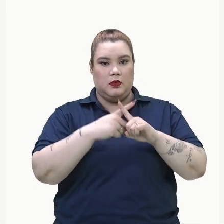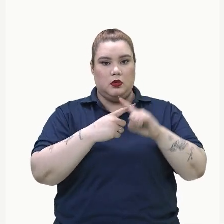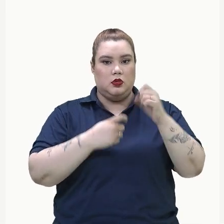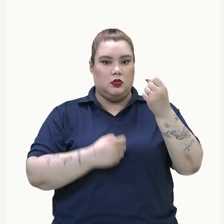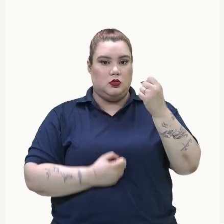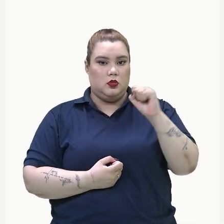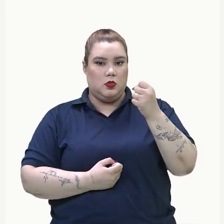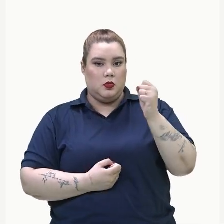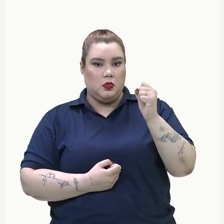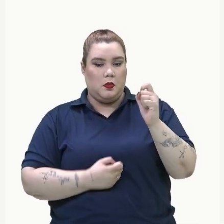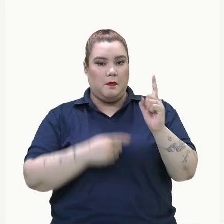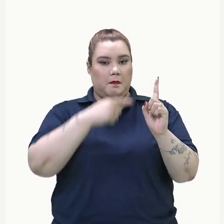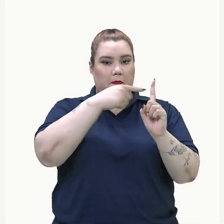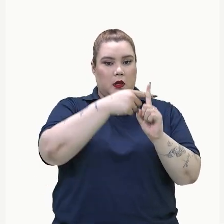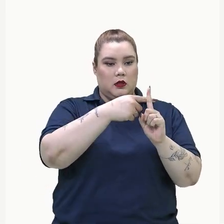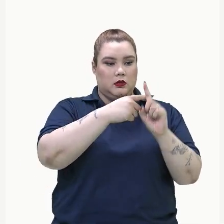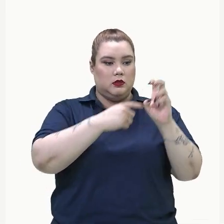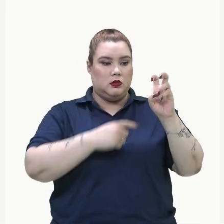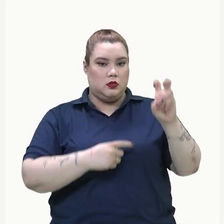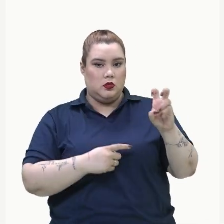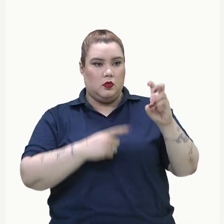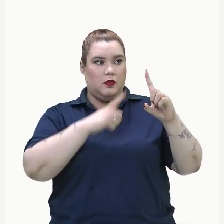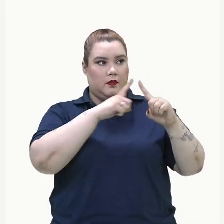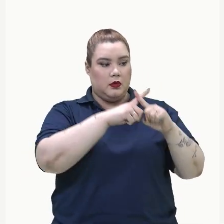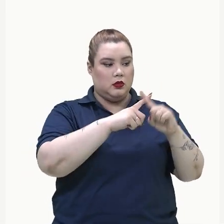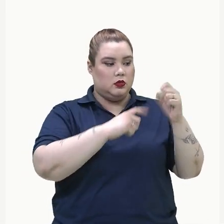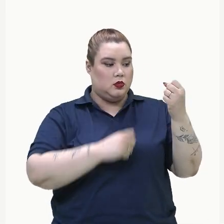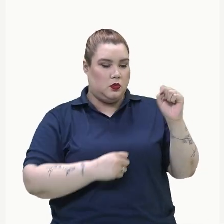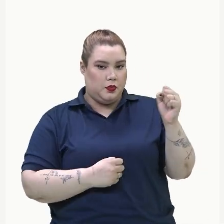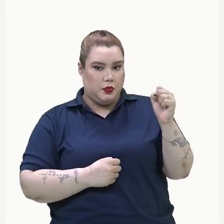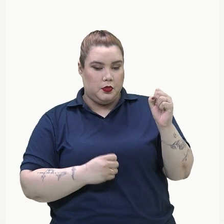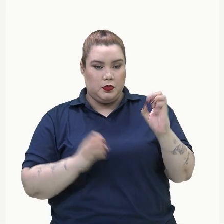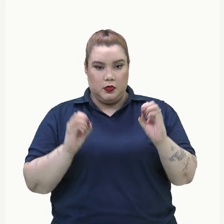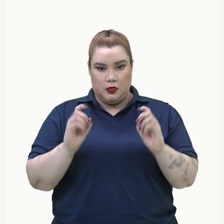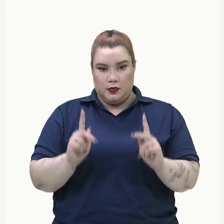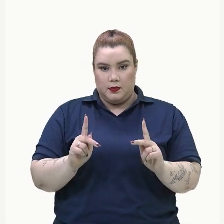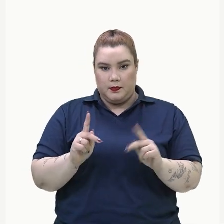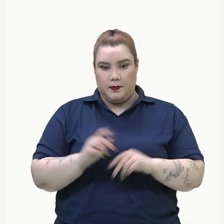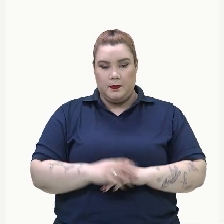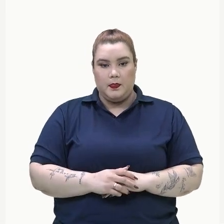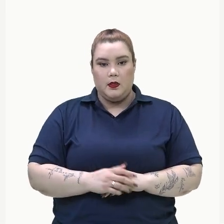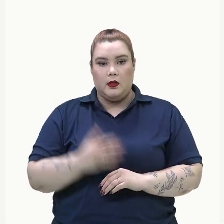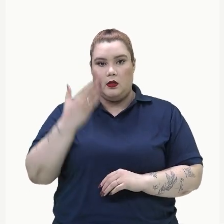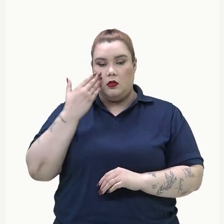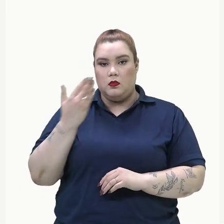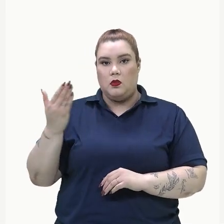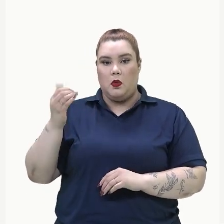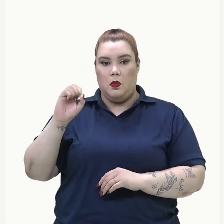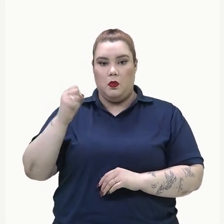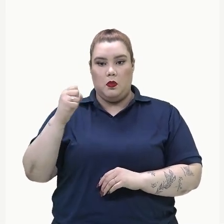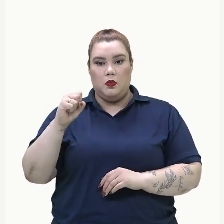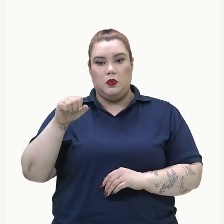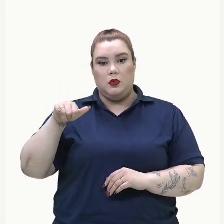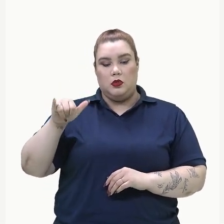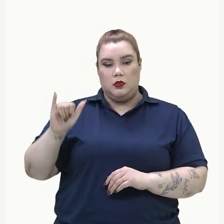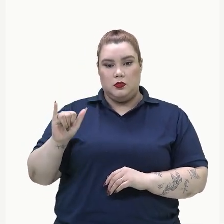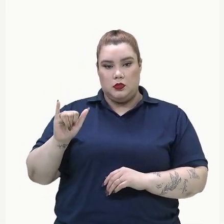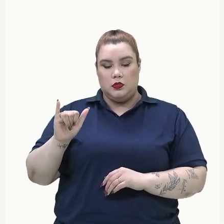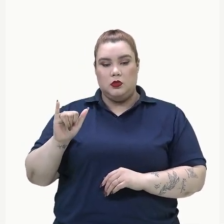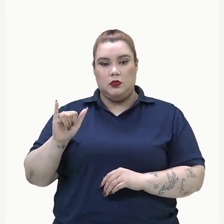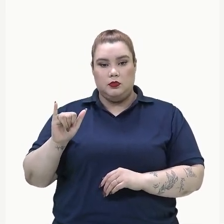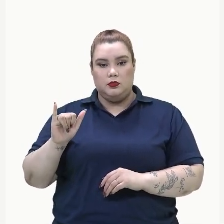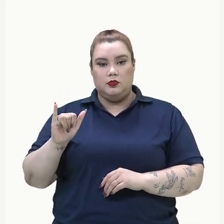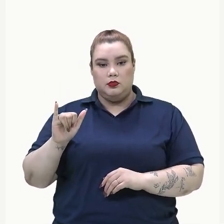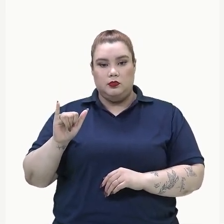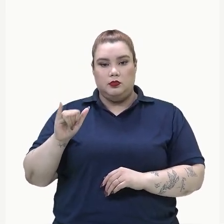8 mais 5 vezes 8, tá? Nós vamos ter então 8y, deixa eu ajeitar